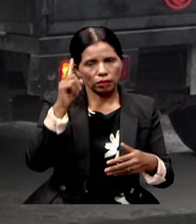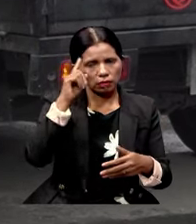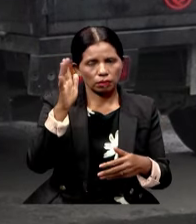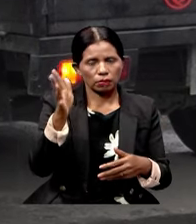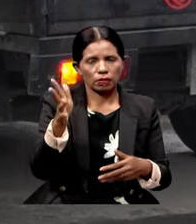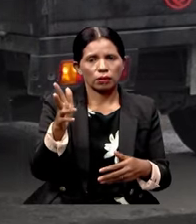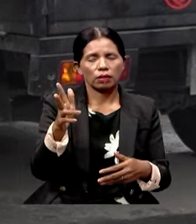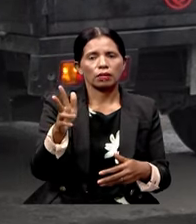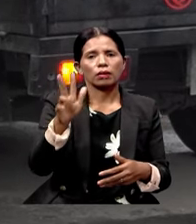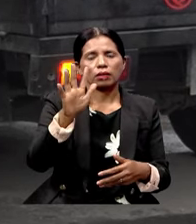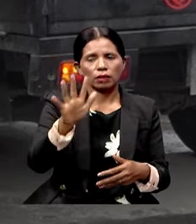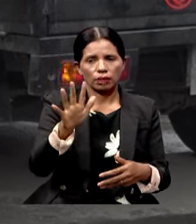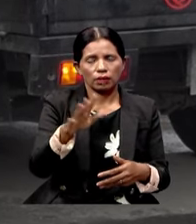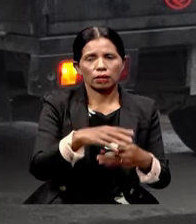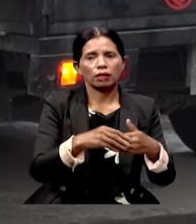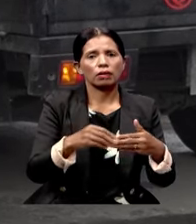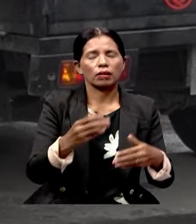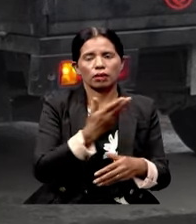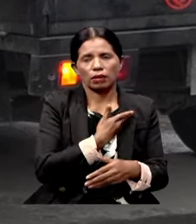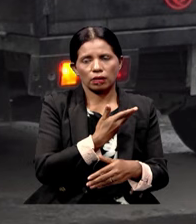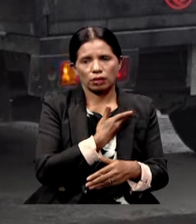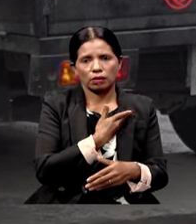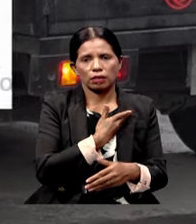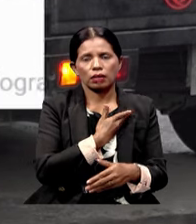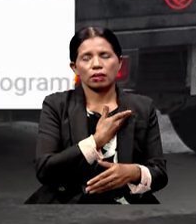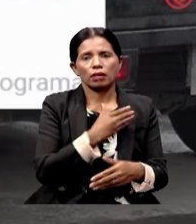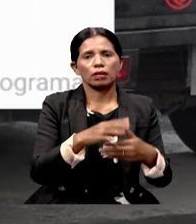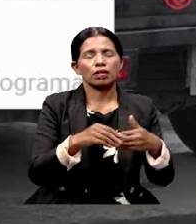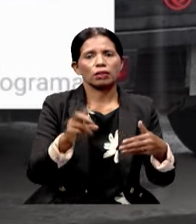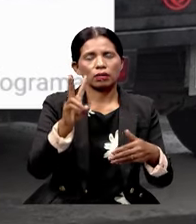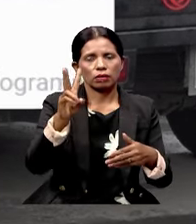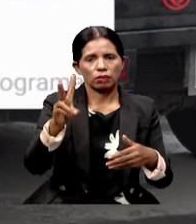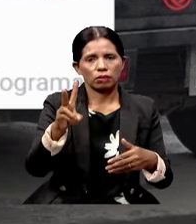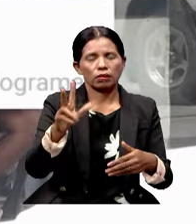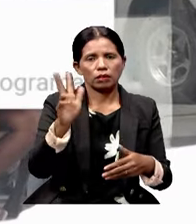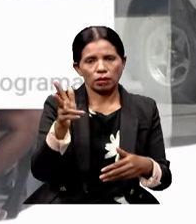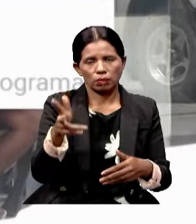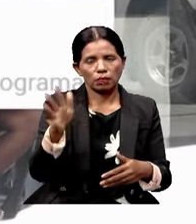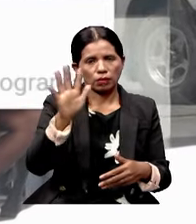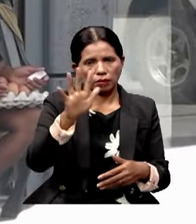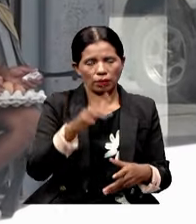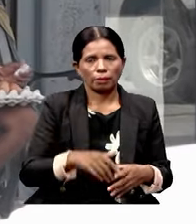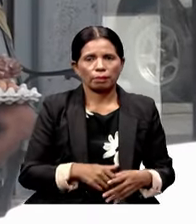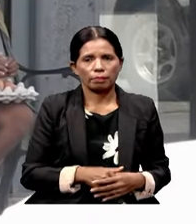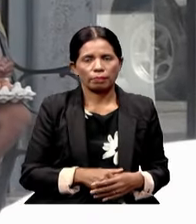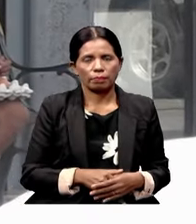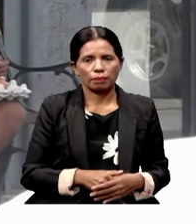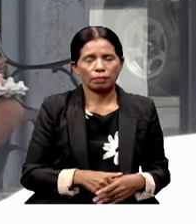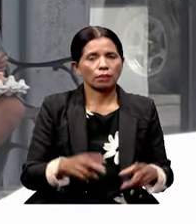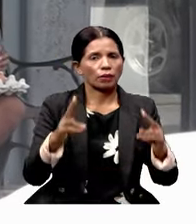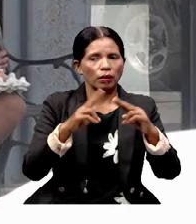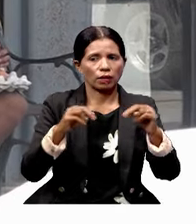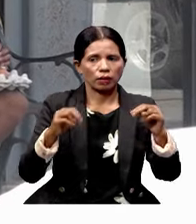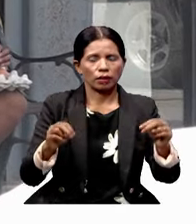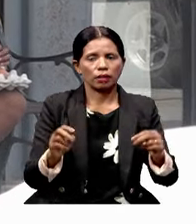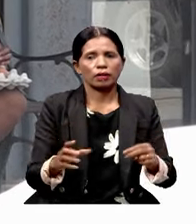ida centavus ron nur resen lima no folin as liu mak dolar rua centavus tolun nur resen lima. Manu tolun